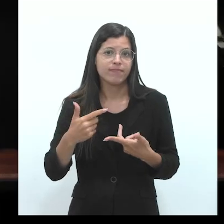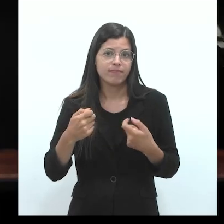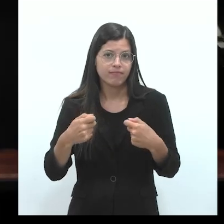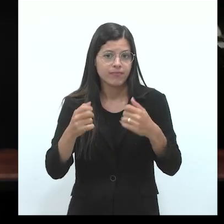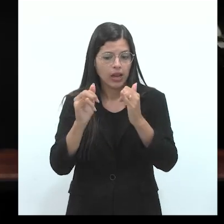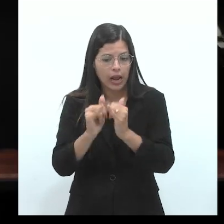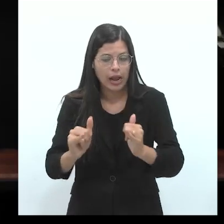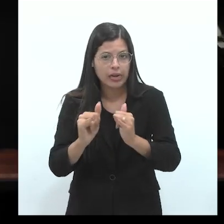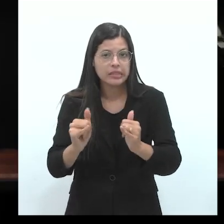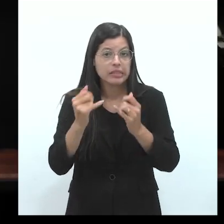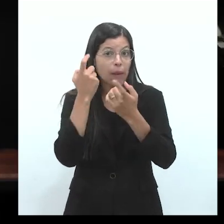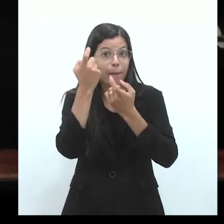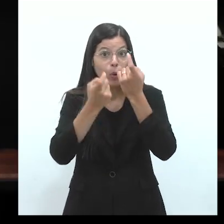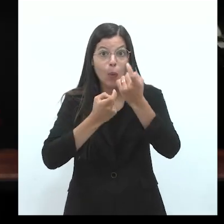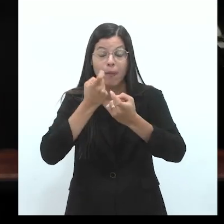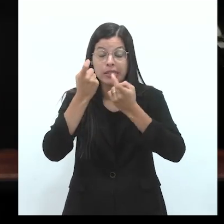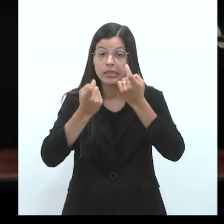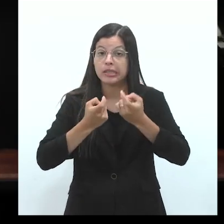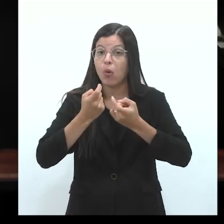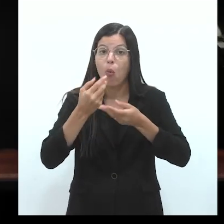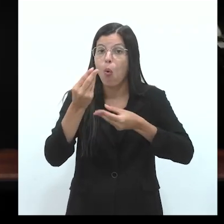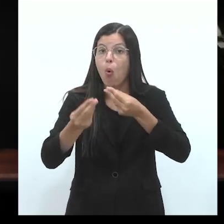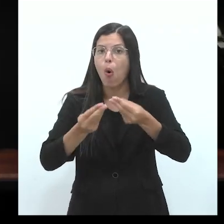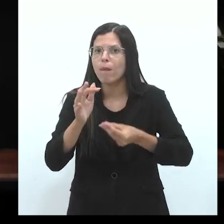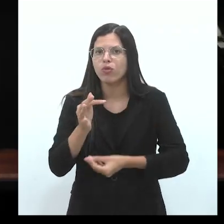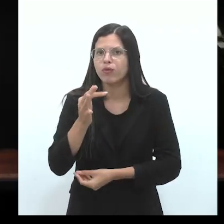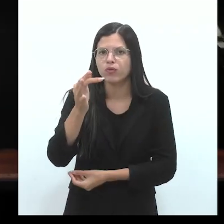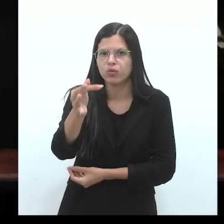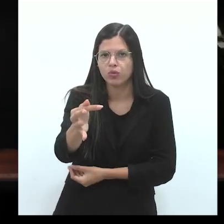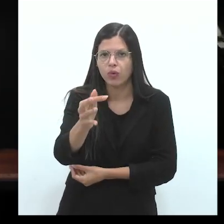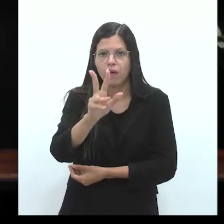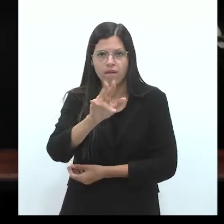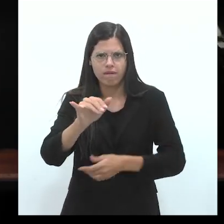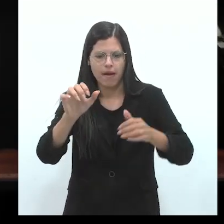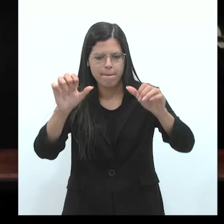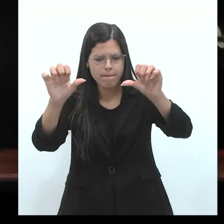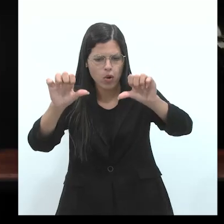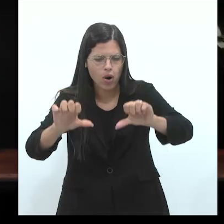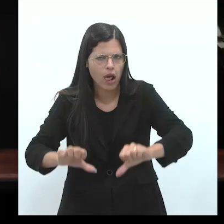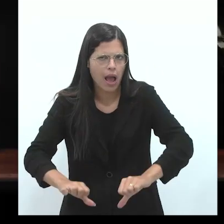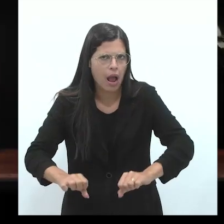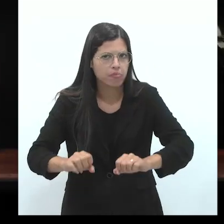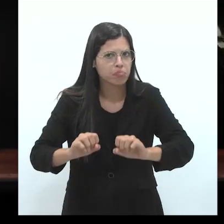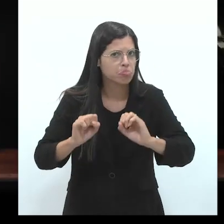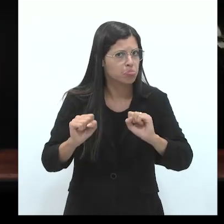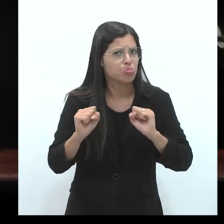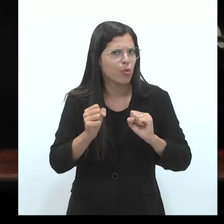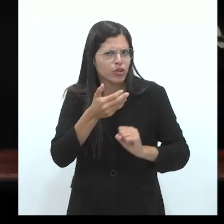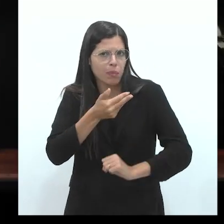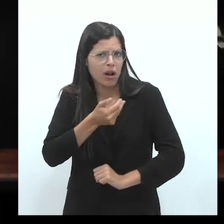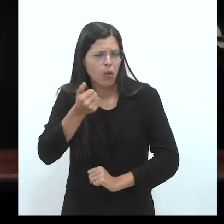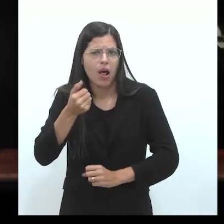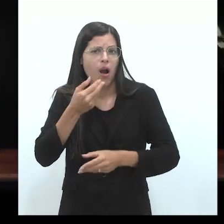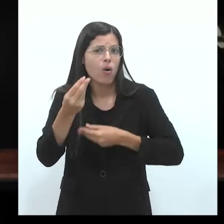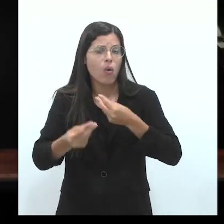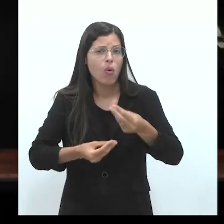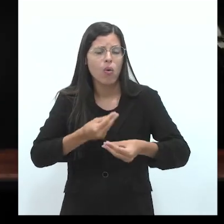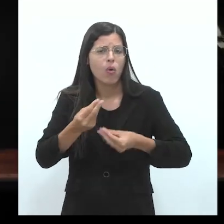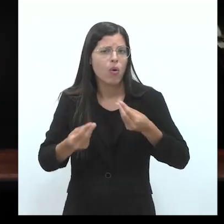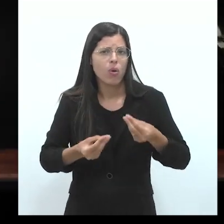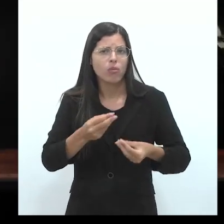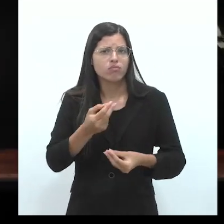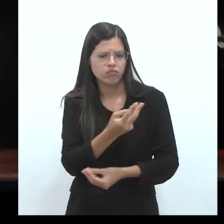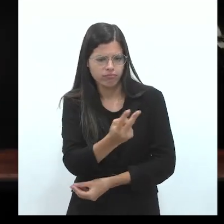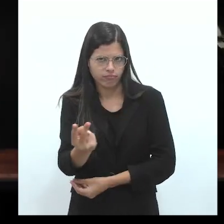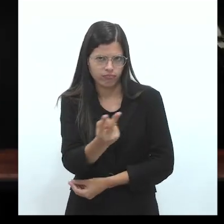fica o alerta e a preocupação. Como que vai ser daqui para frente, né? Isso vai piorar? Tem chances de melhorar? Como que é a previsão de vocês